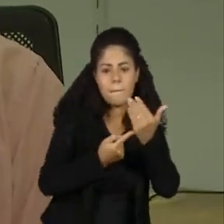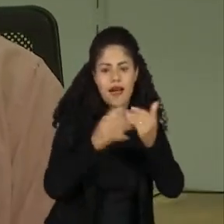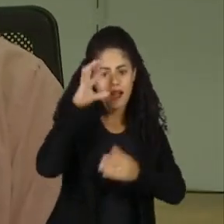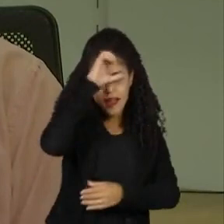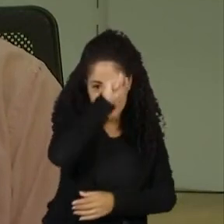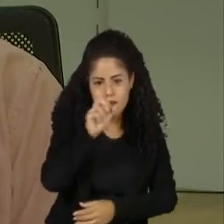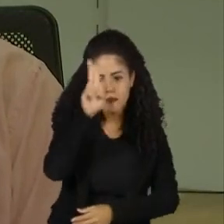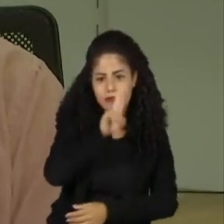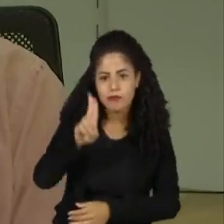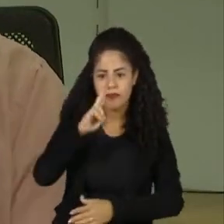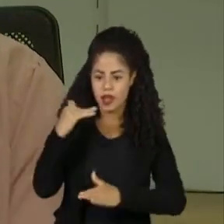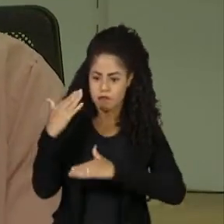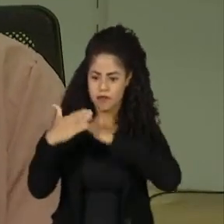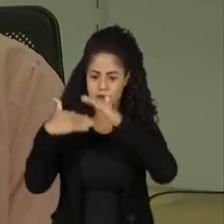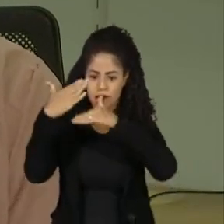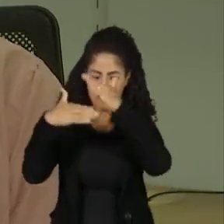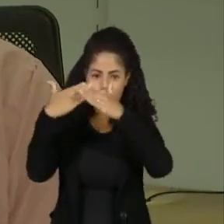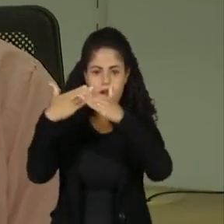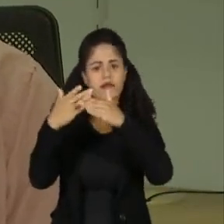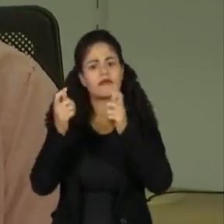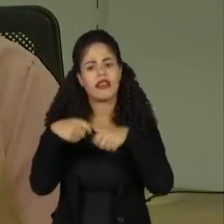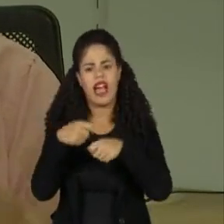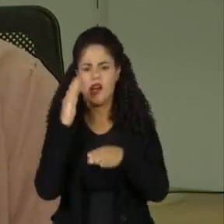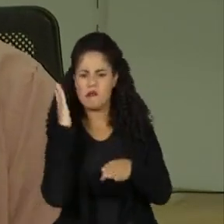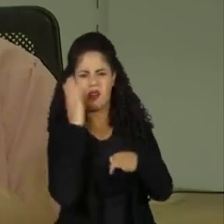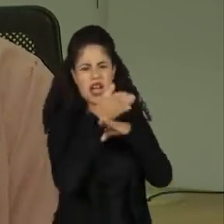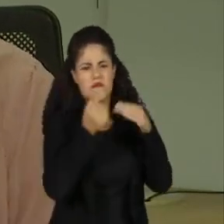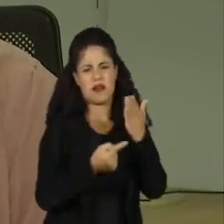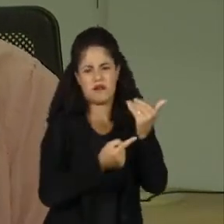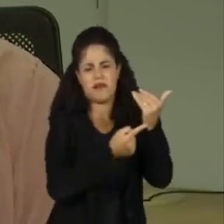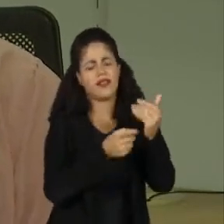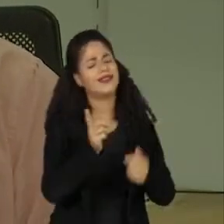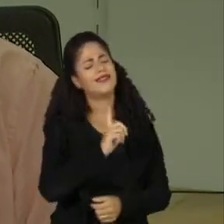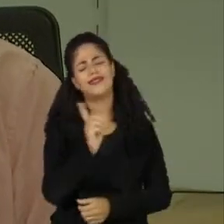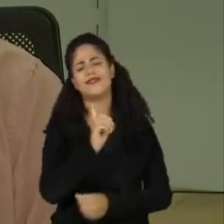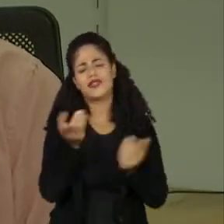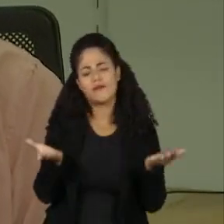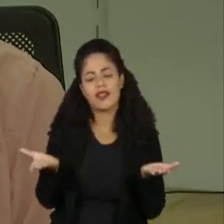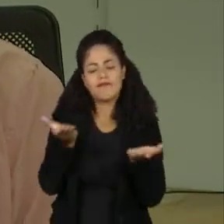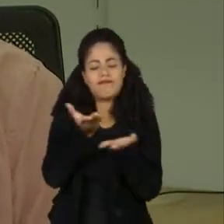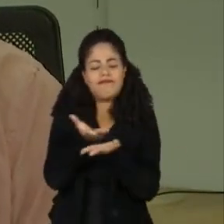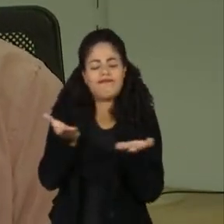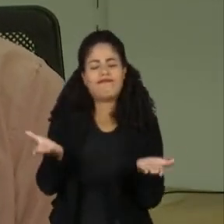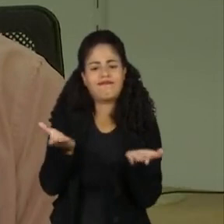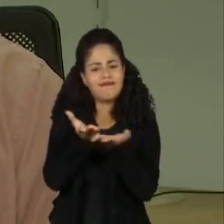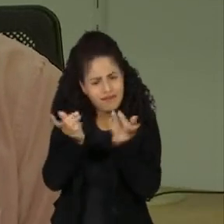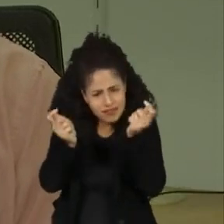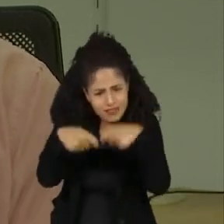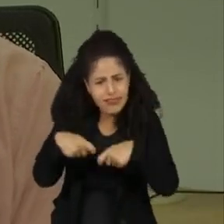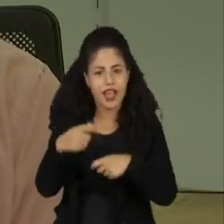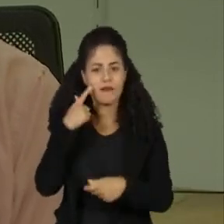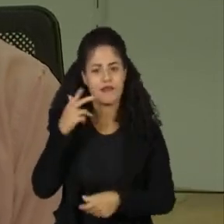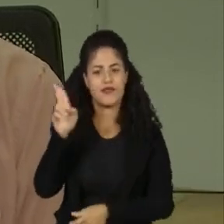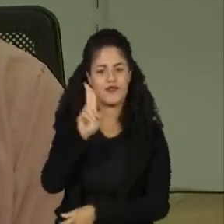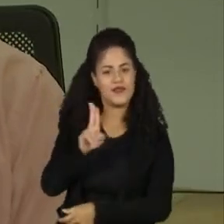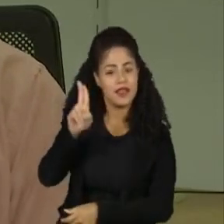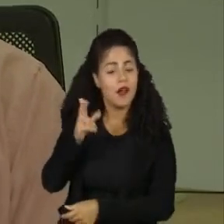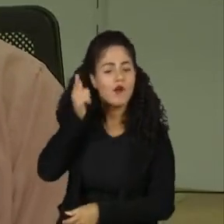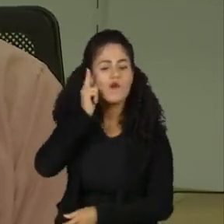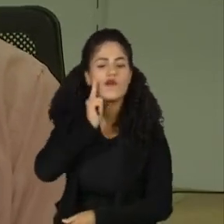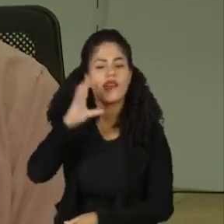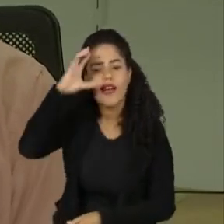aumentar a nossa produtividade. Então, não combater a tecnologia, mas ver como é que a gente incorpora essa tecnologia para conseguir